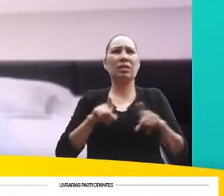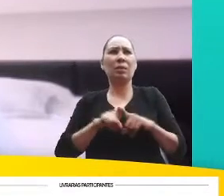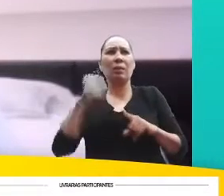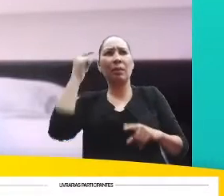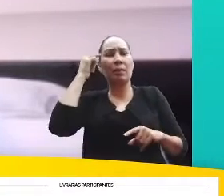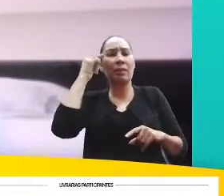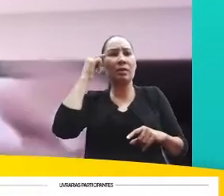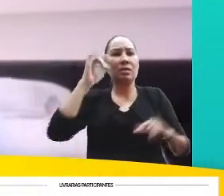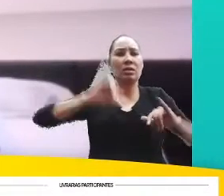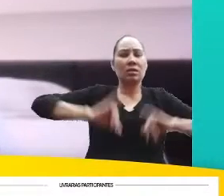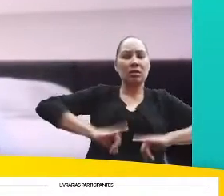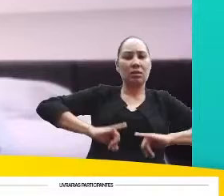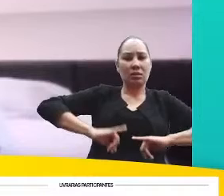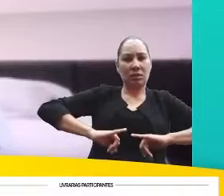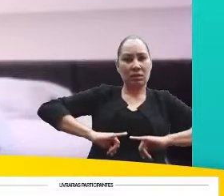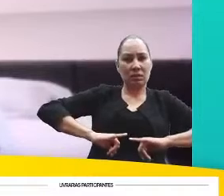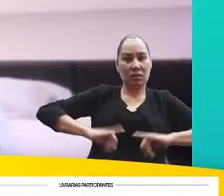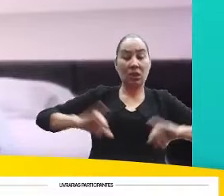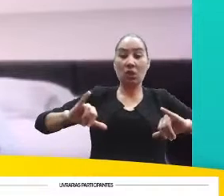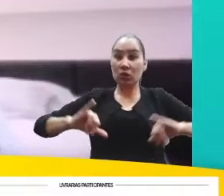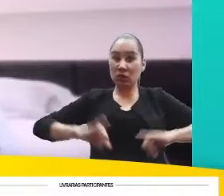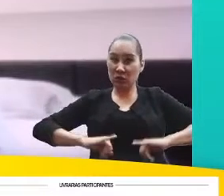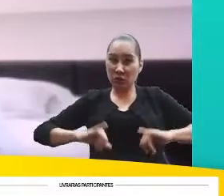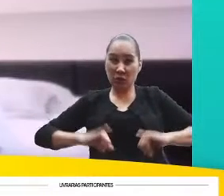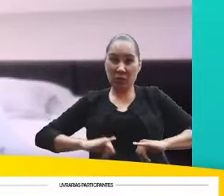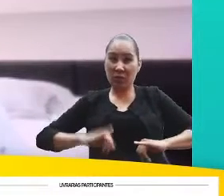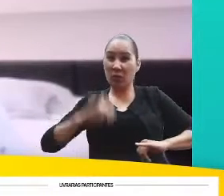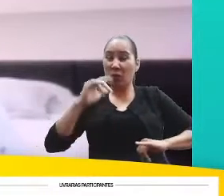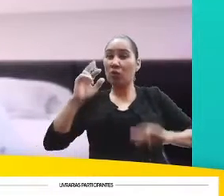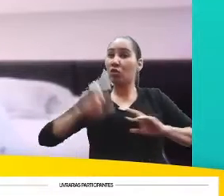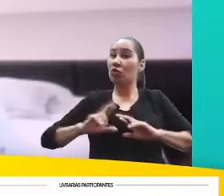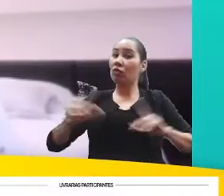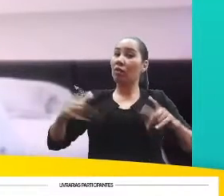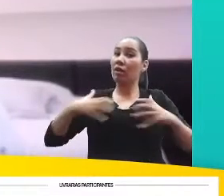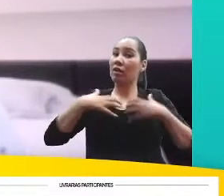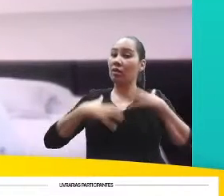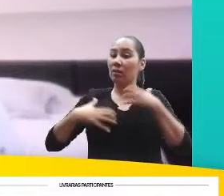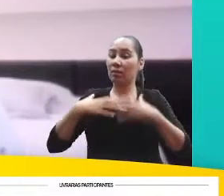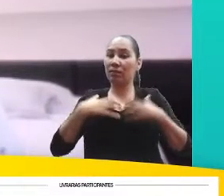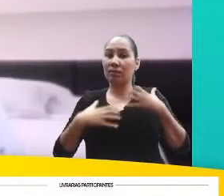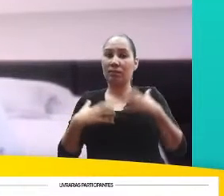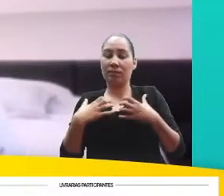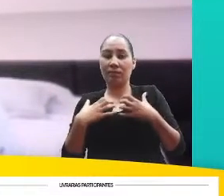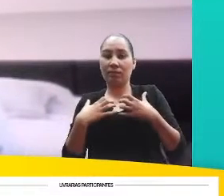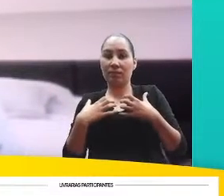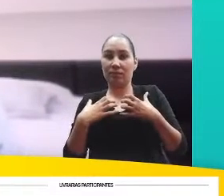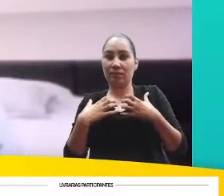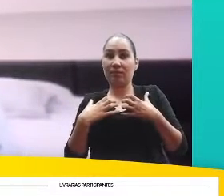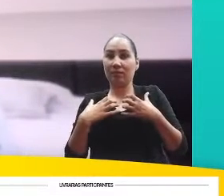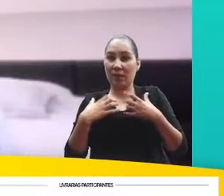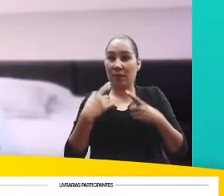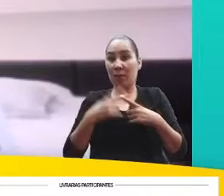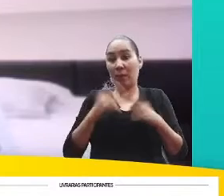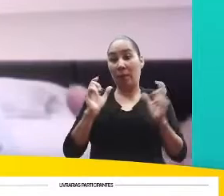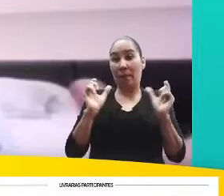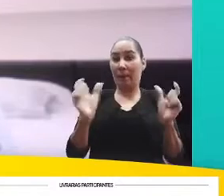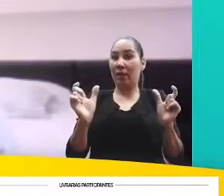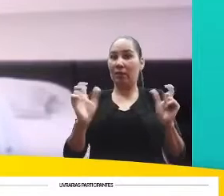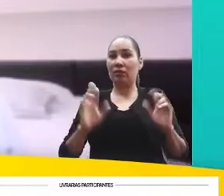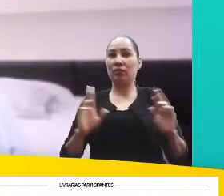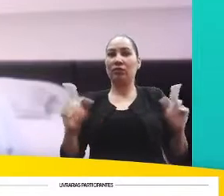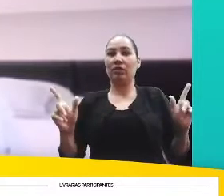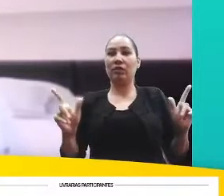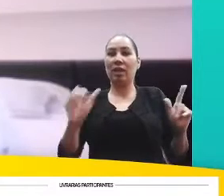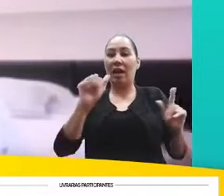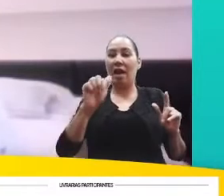dor. E dor não é a mesma coisa que aflição, porque se fosse, a palavra era única. Palavras diferentes é porque